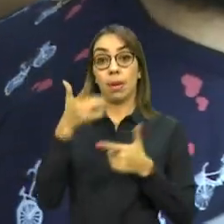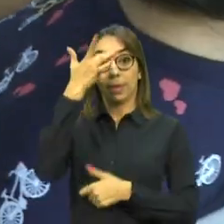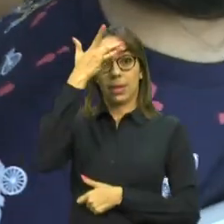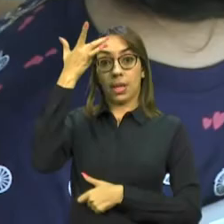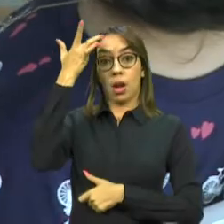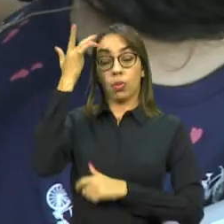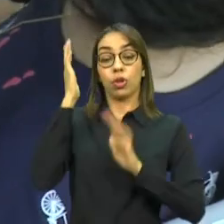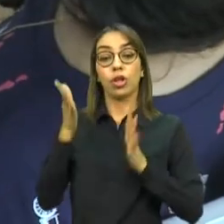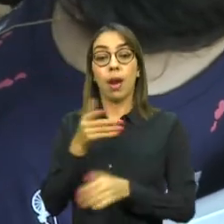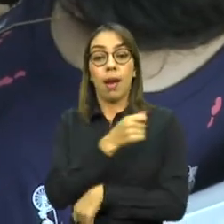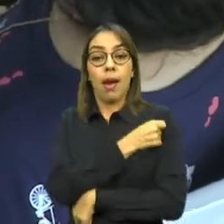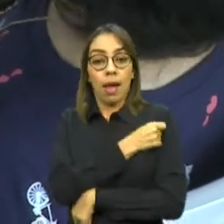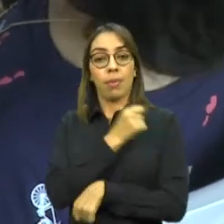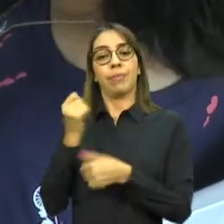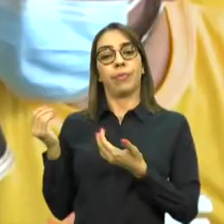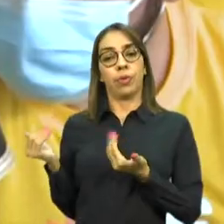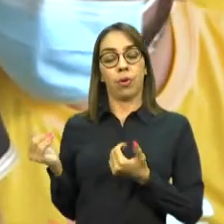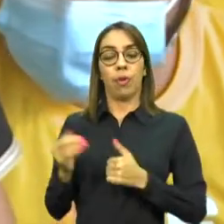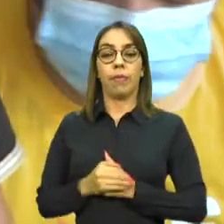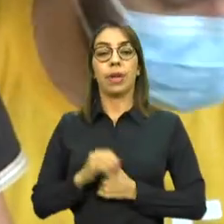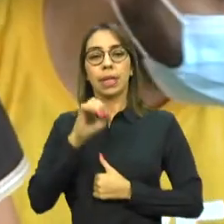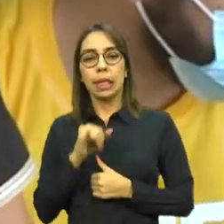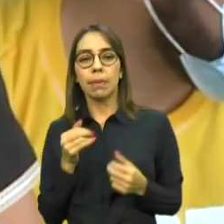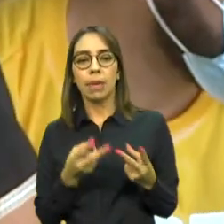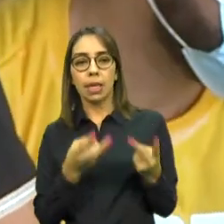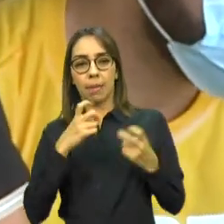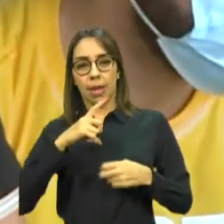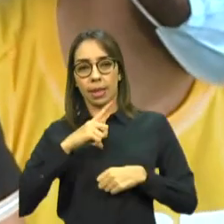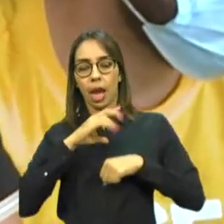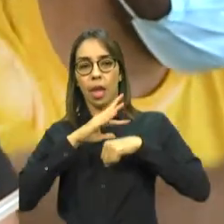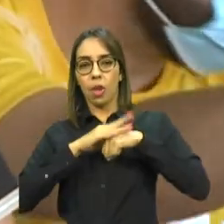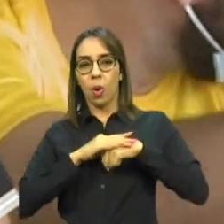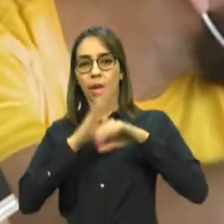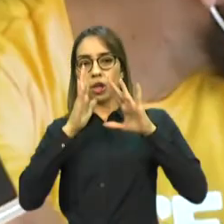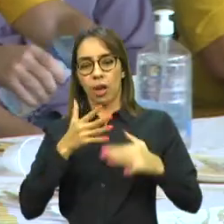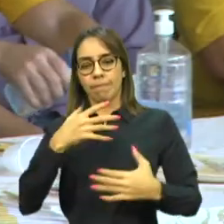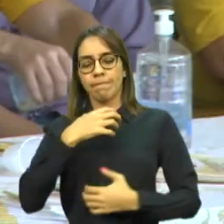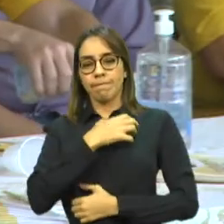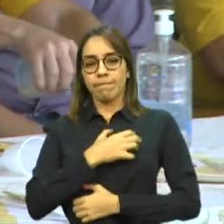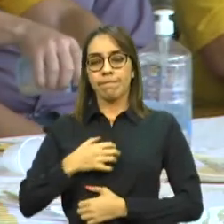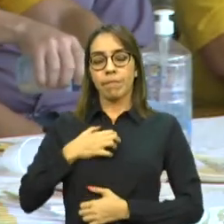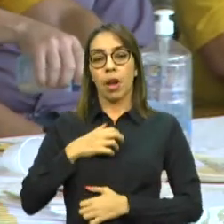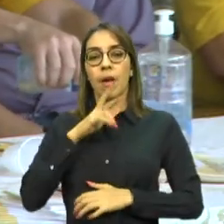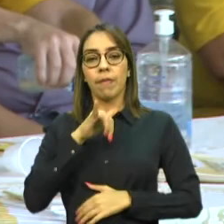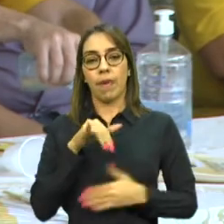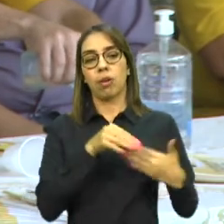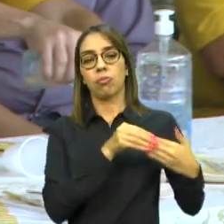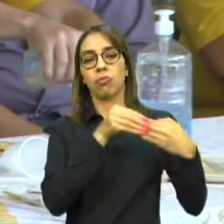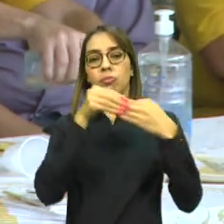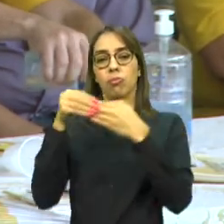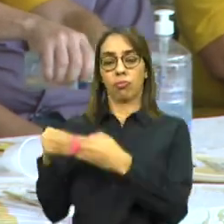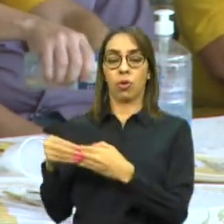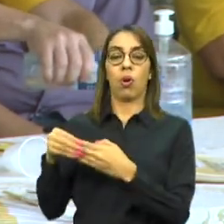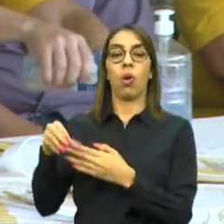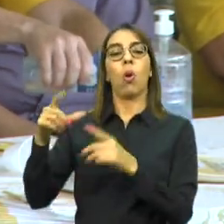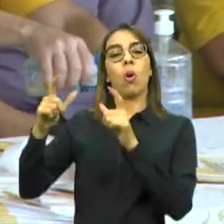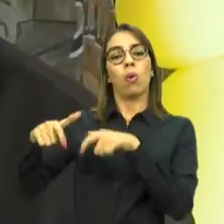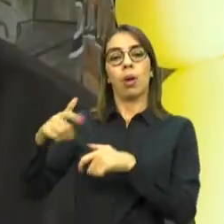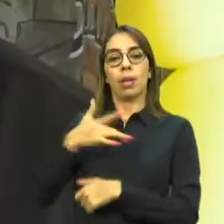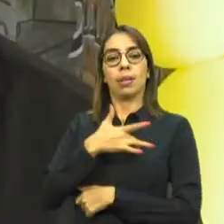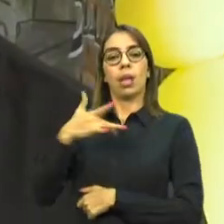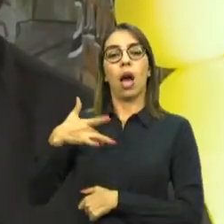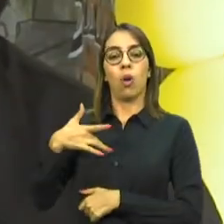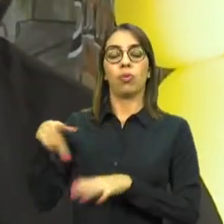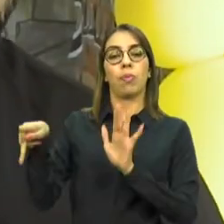Caso seja percebido o adoecimento, o estudante é encaminhado a uma unidade de saúde para ser acompanhado. Como